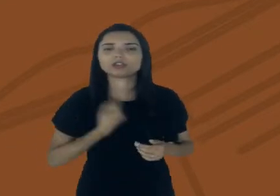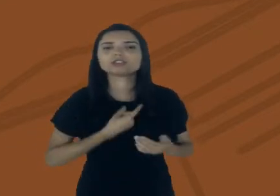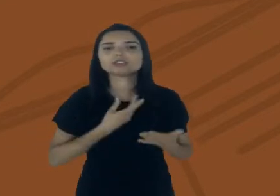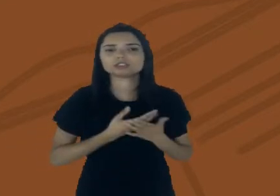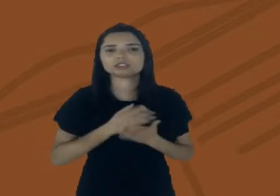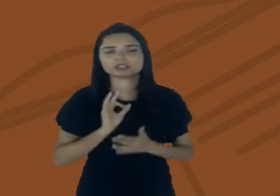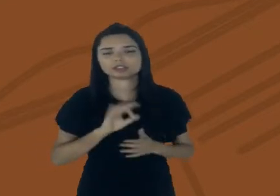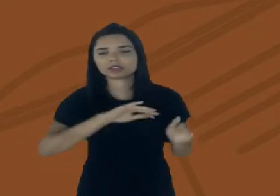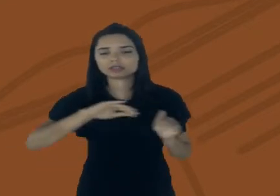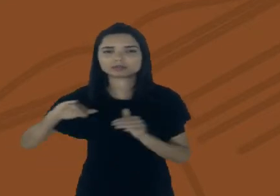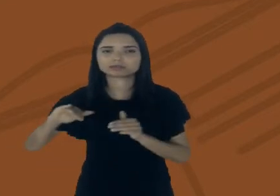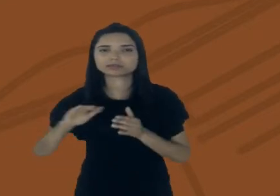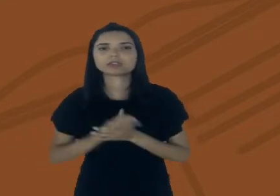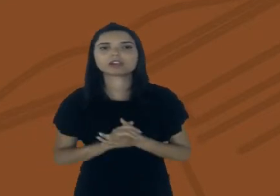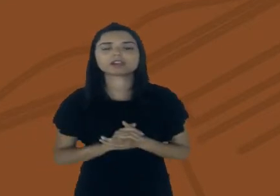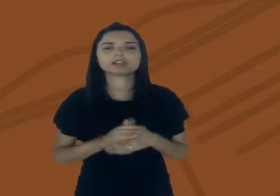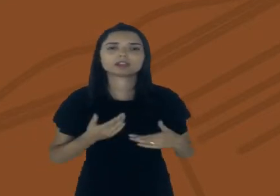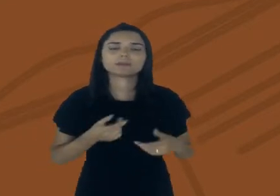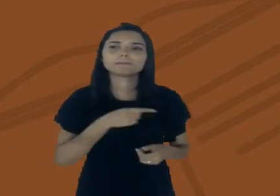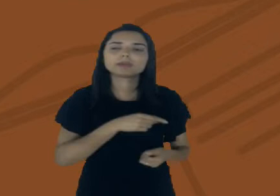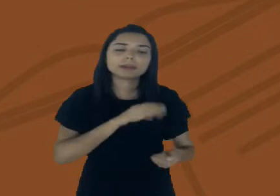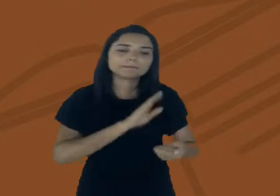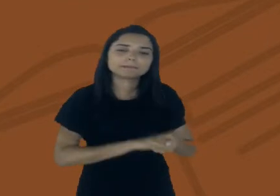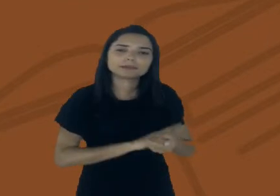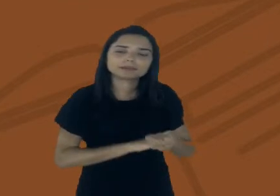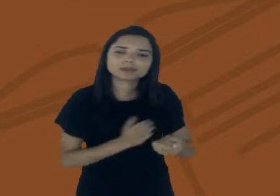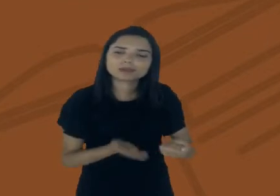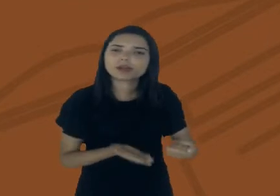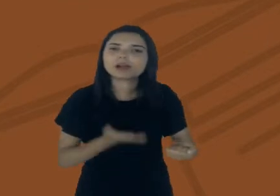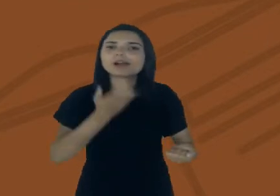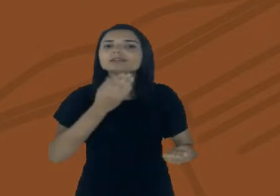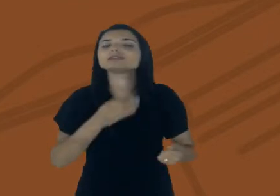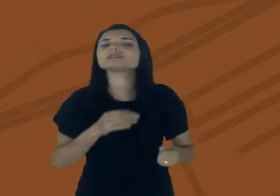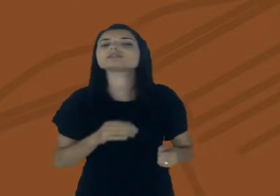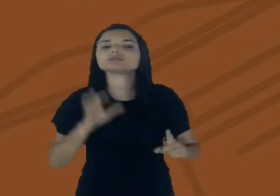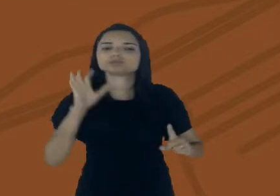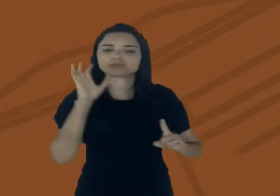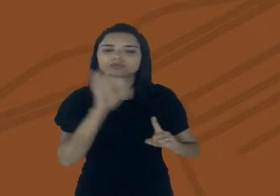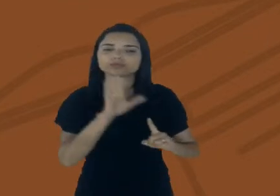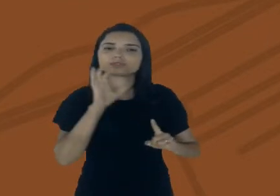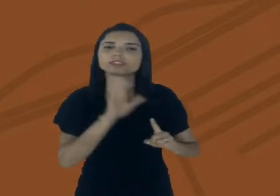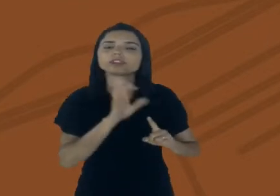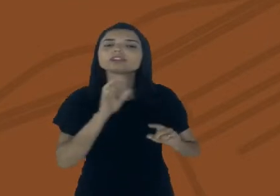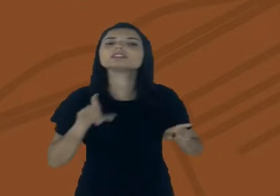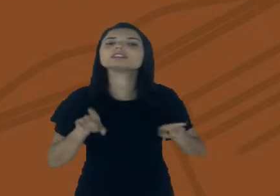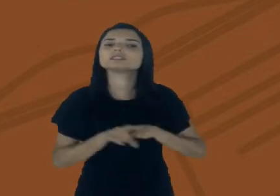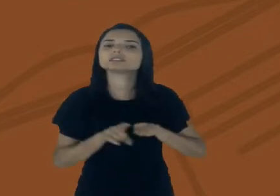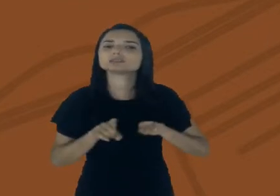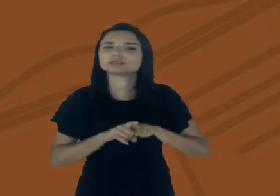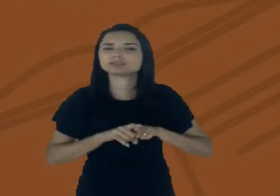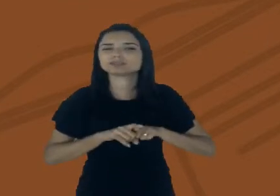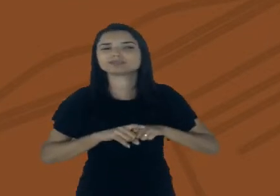coloca aqui o tópico, a pressão alta, ela vai também ter um pico aí